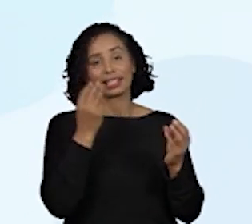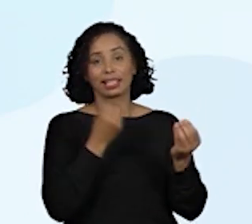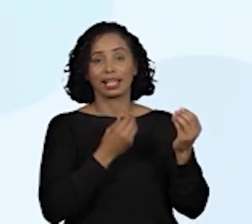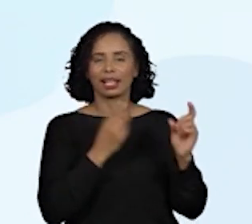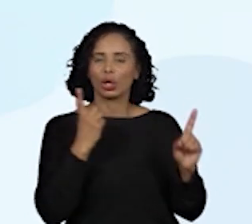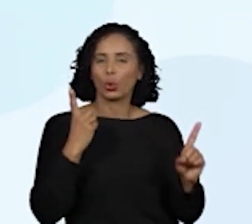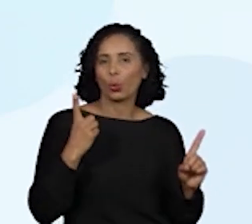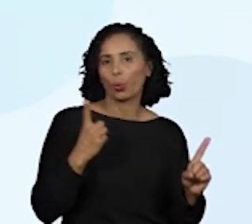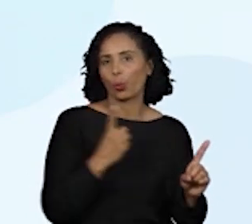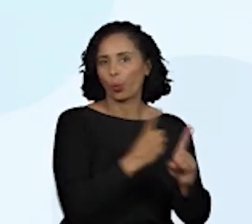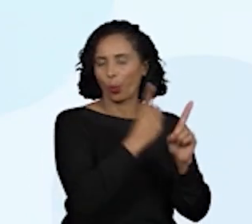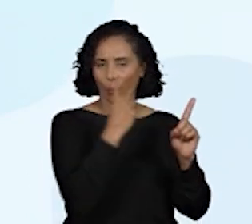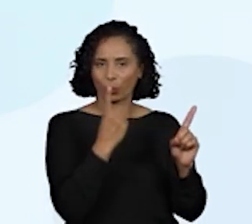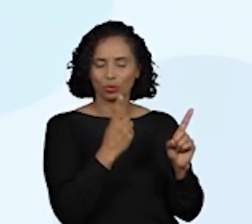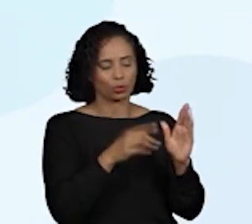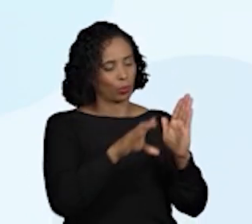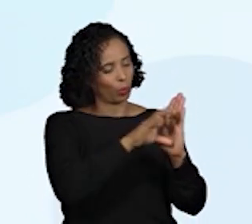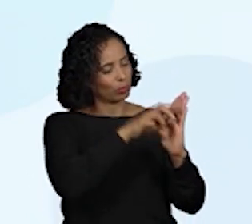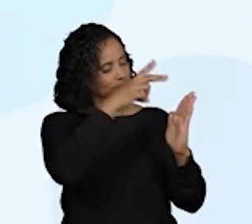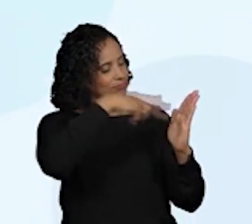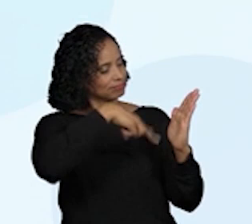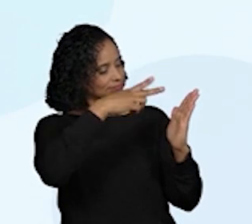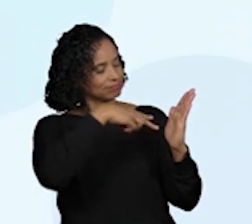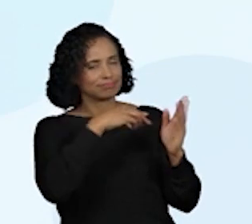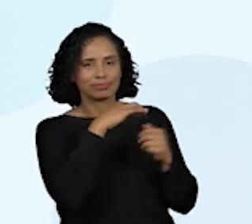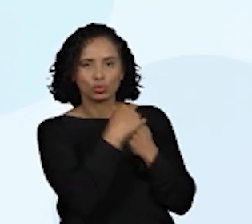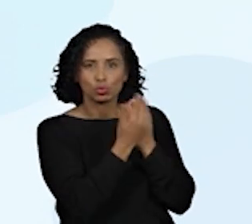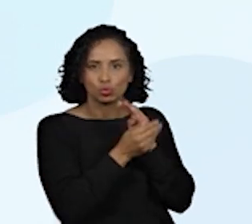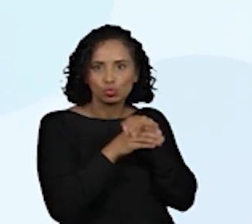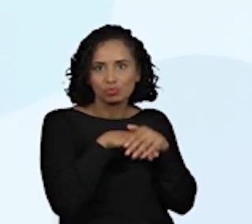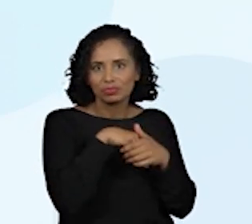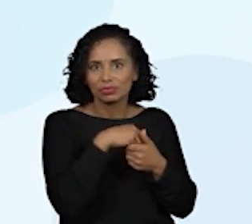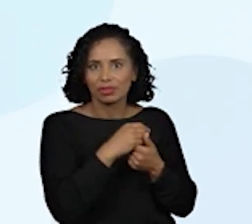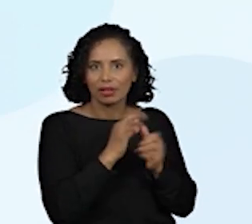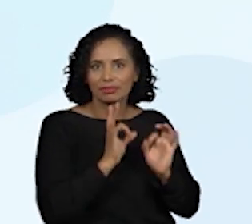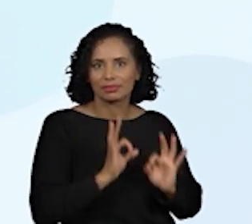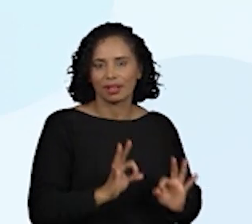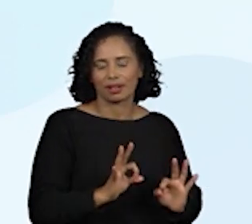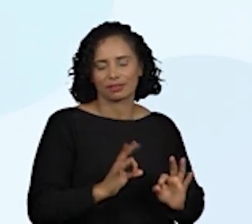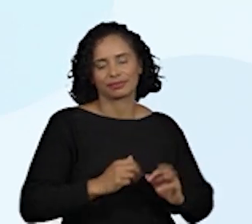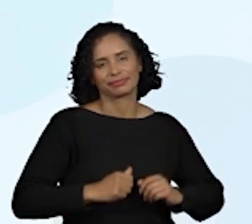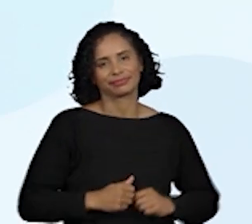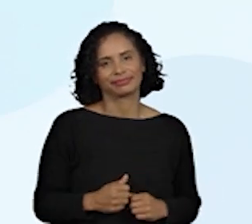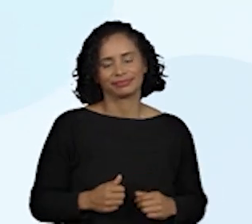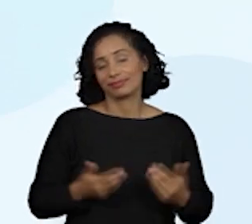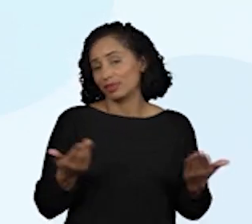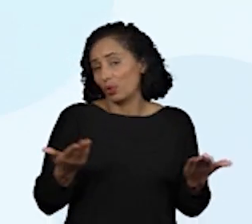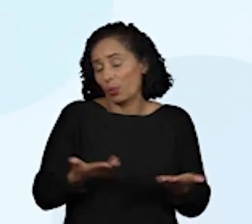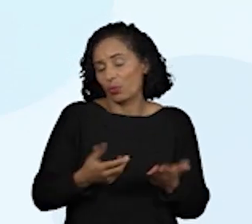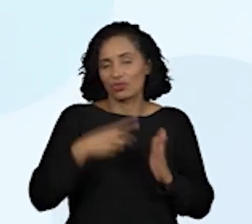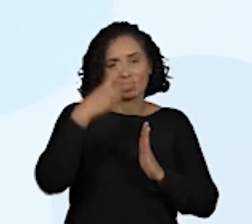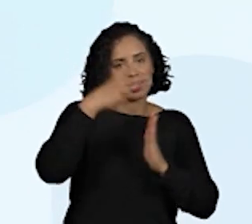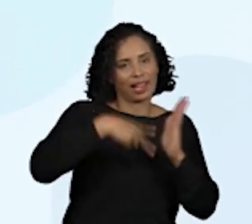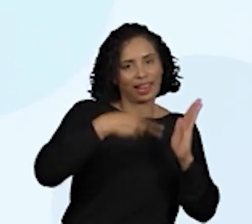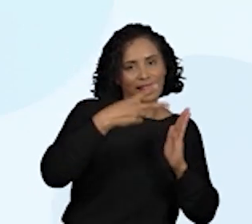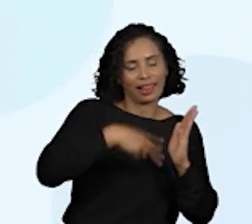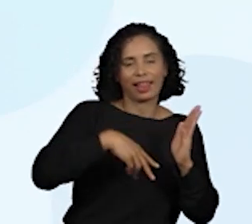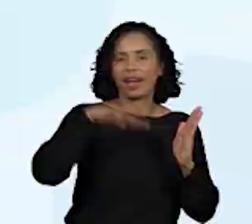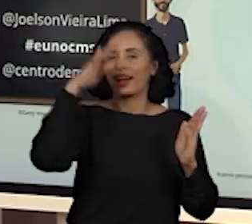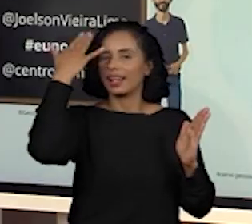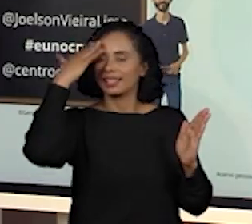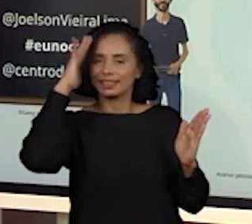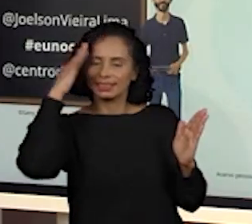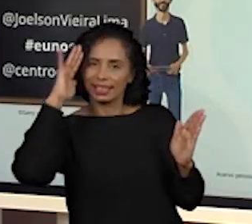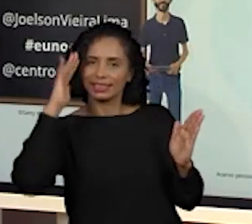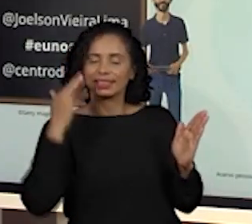ideia central da segunda parte do conto, A Múmia do Zoológico. Foi isso que fizemos. Leitura,